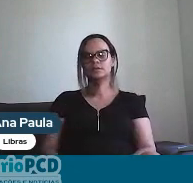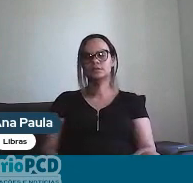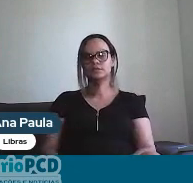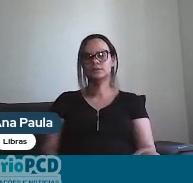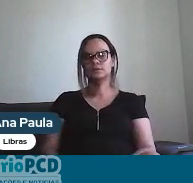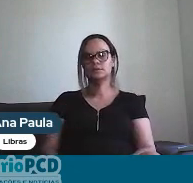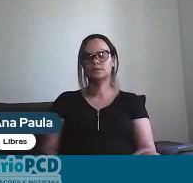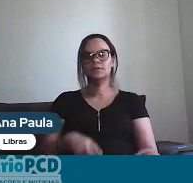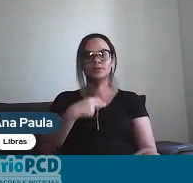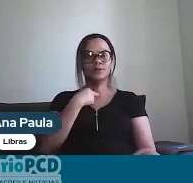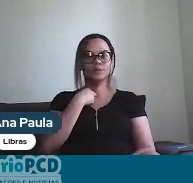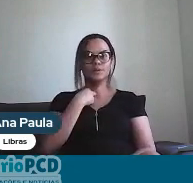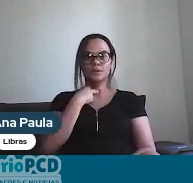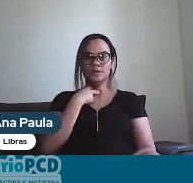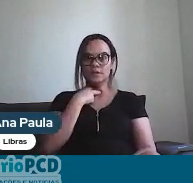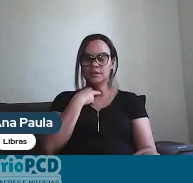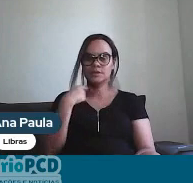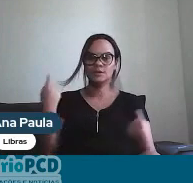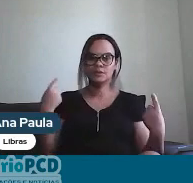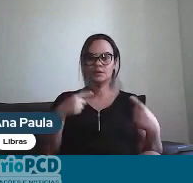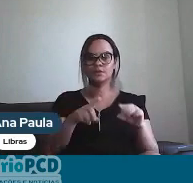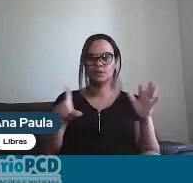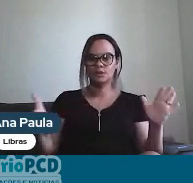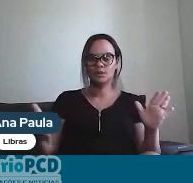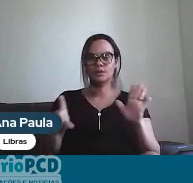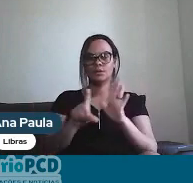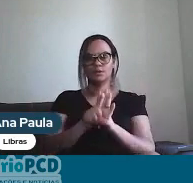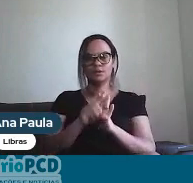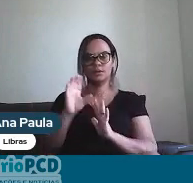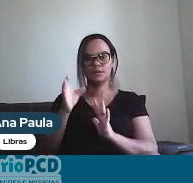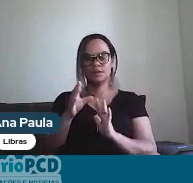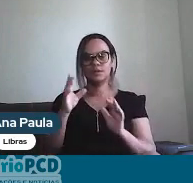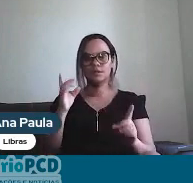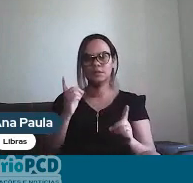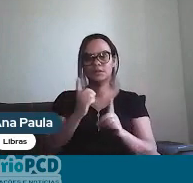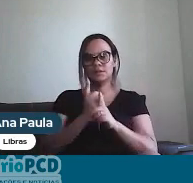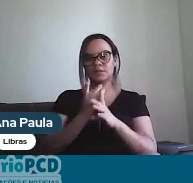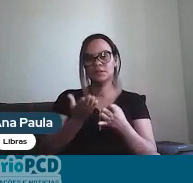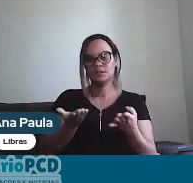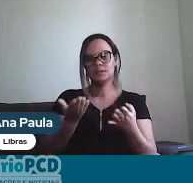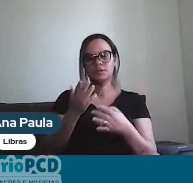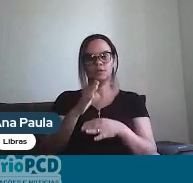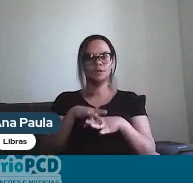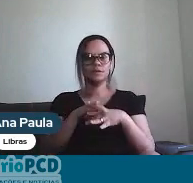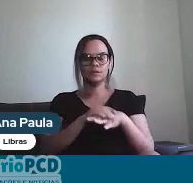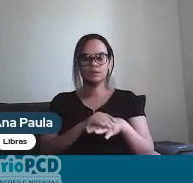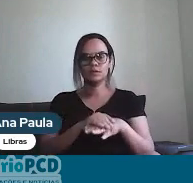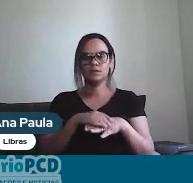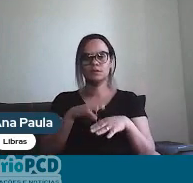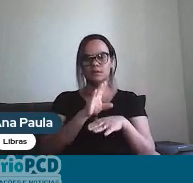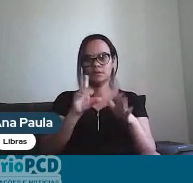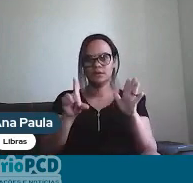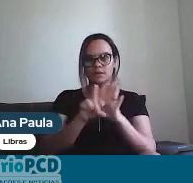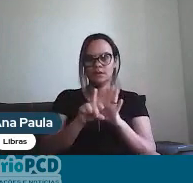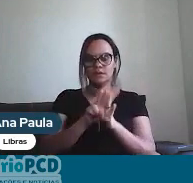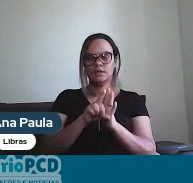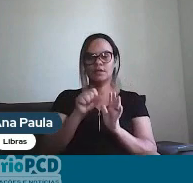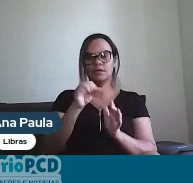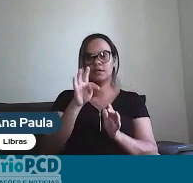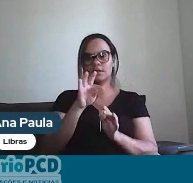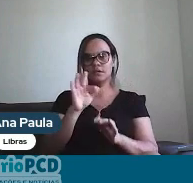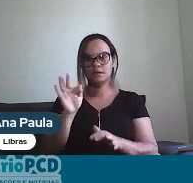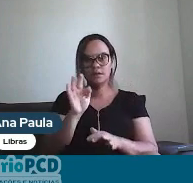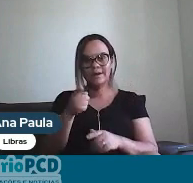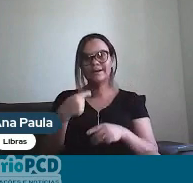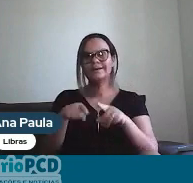é inconstitucional caracterizar a deficiência pelo simples diagnóstico. Por que eu digo que é inconstitucional? E o STF também diz, não sou só eu,